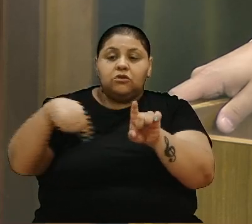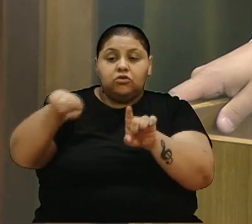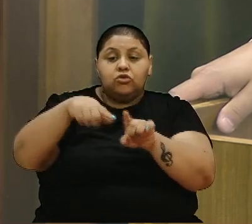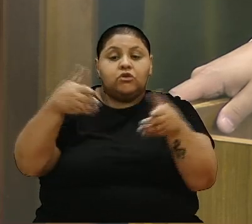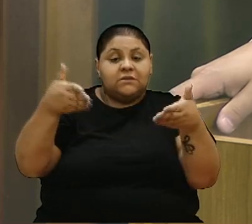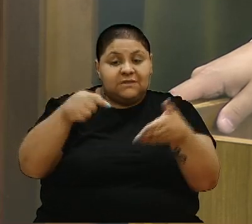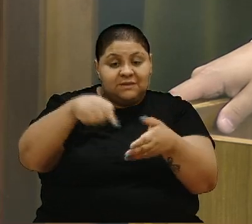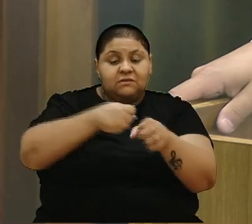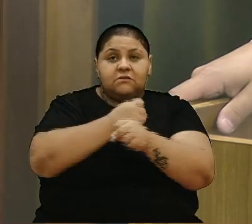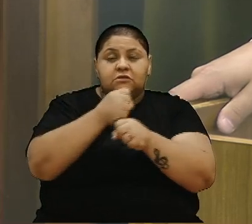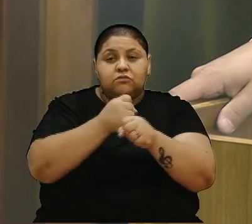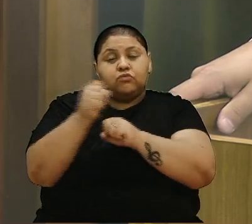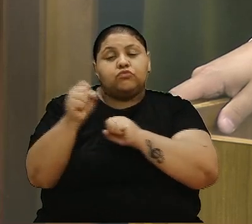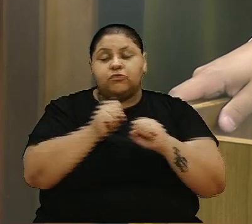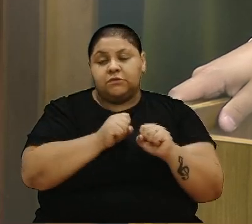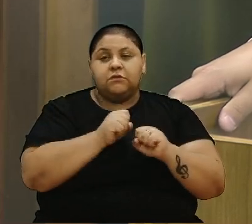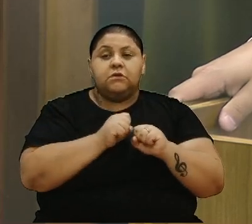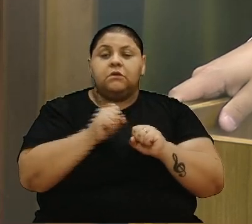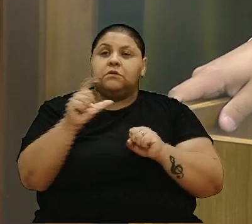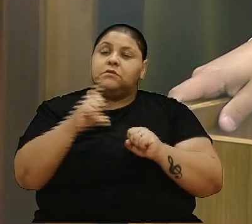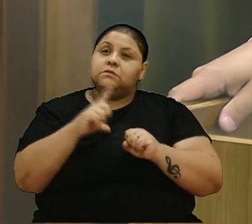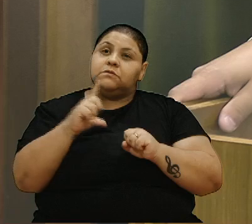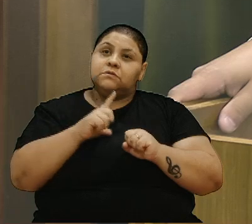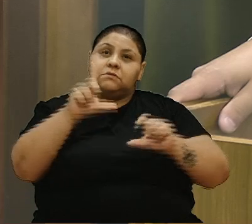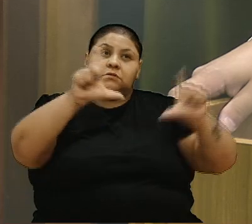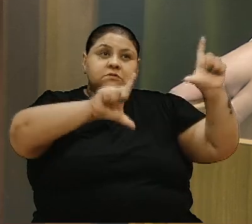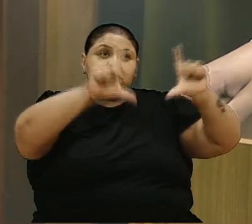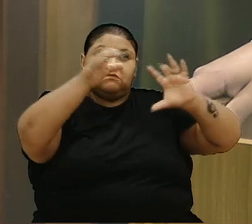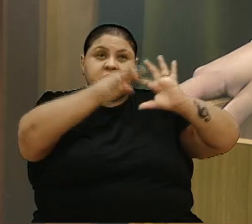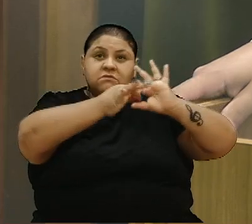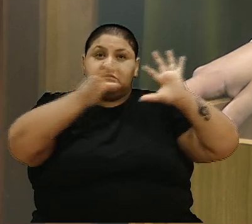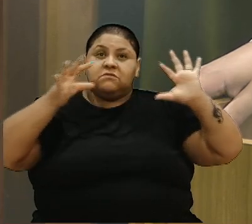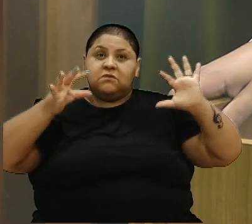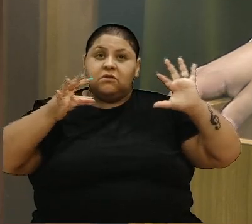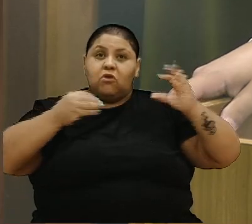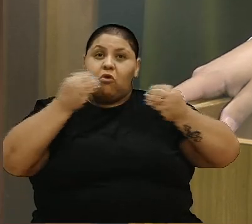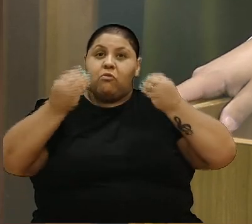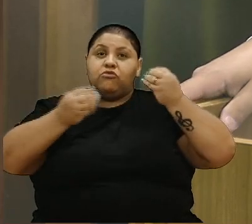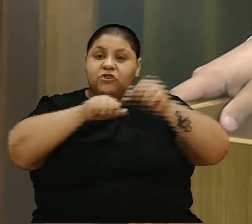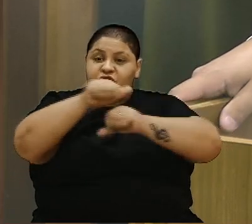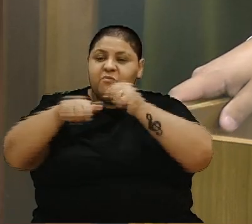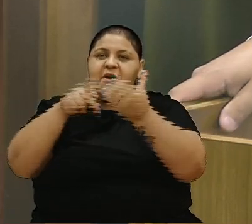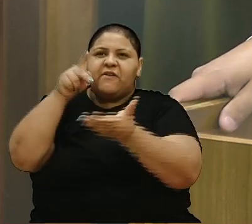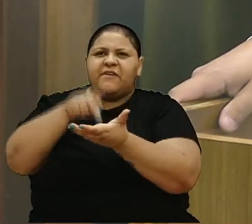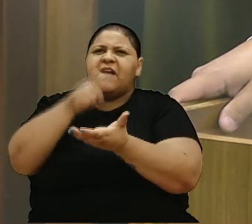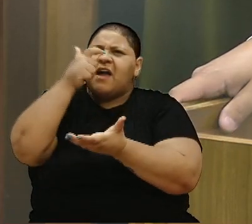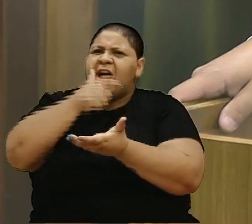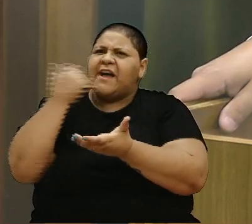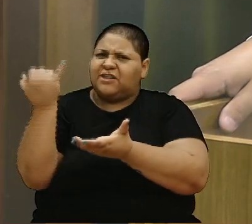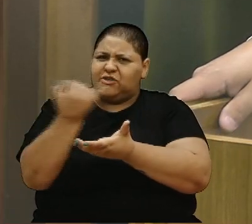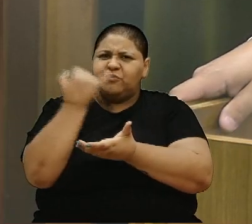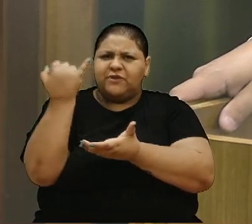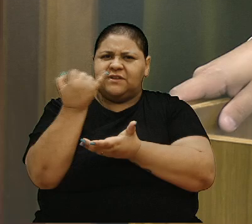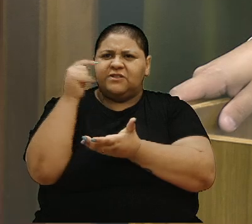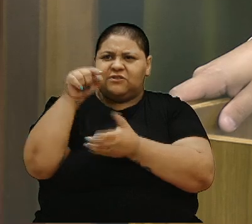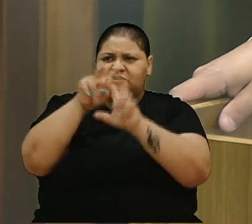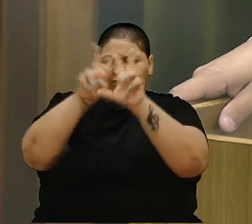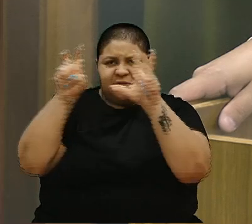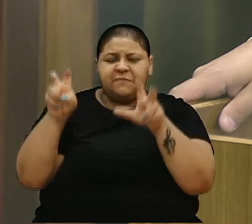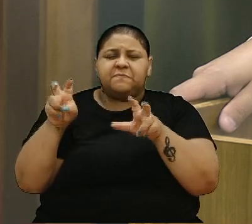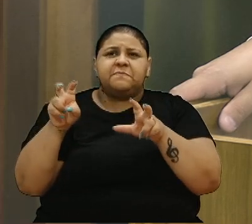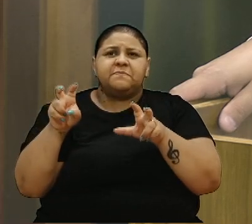esse ano, pudéssemos ter a TV aberta como uma realidade. Então, destacar, acho importante a sua colocação, vereador